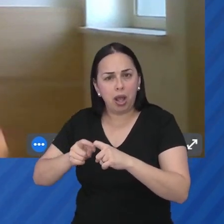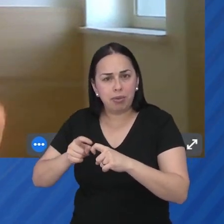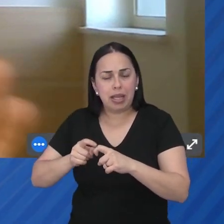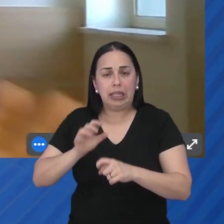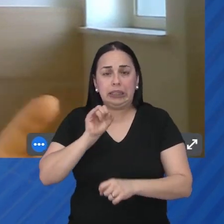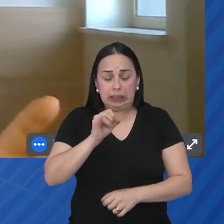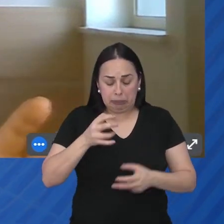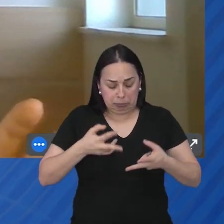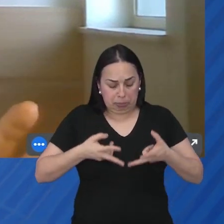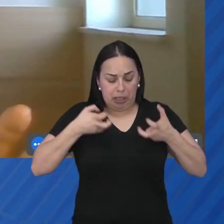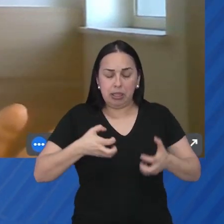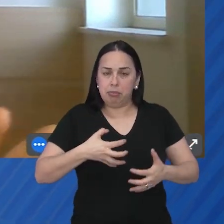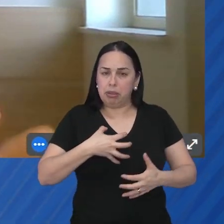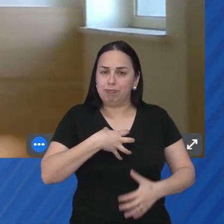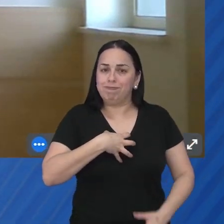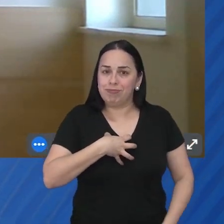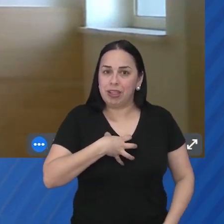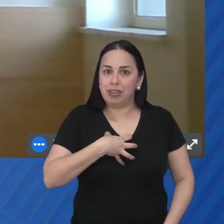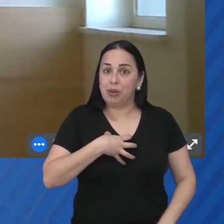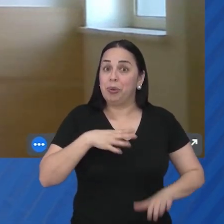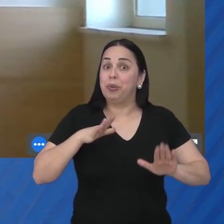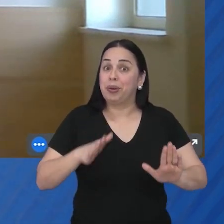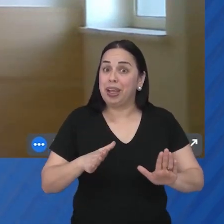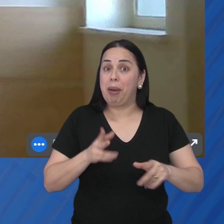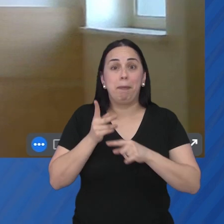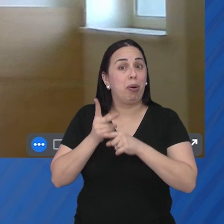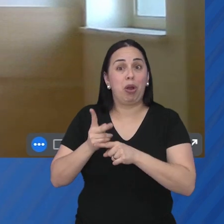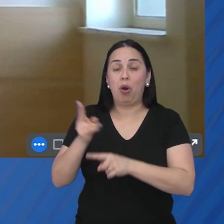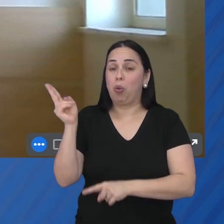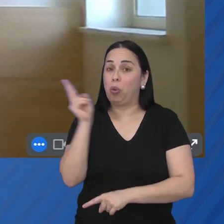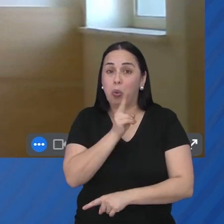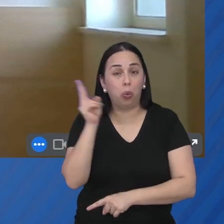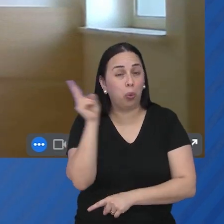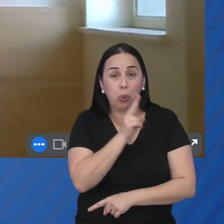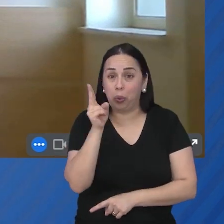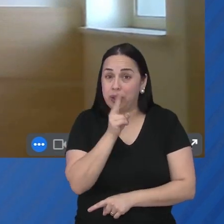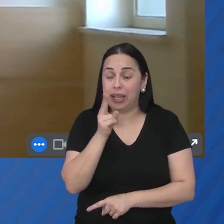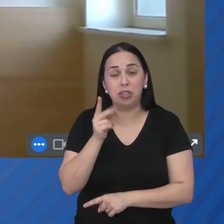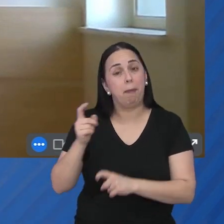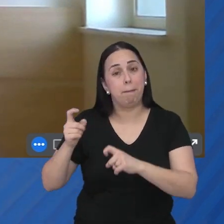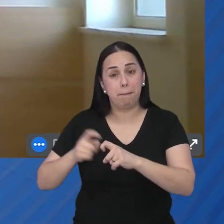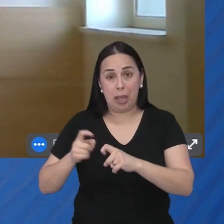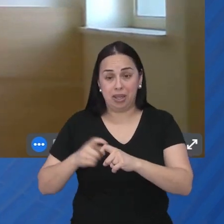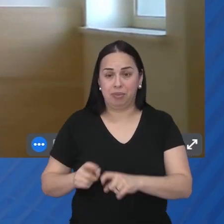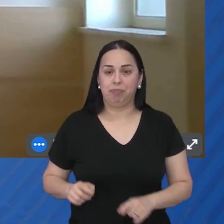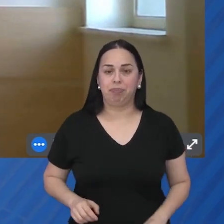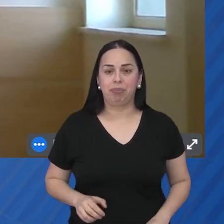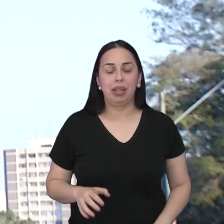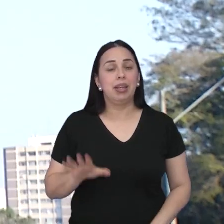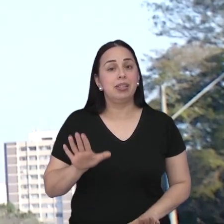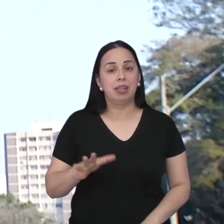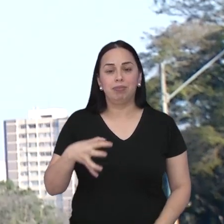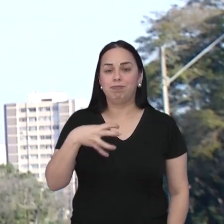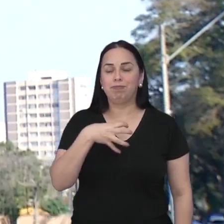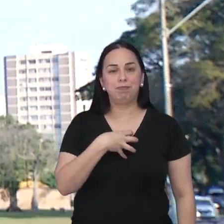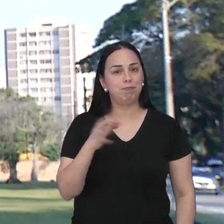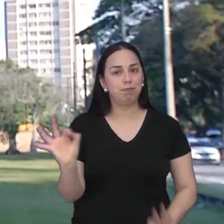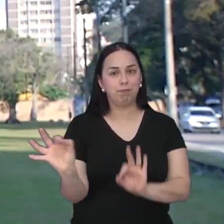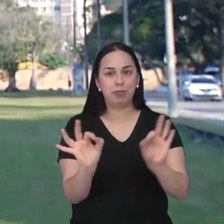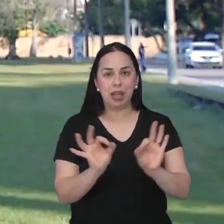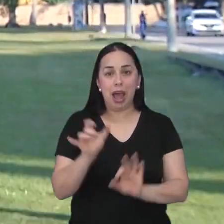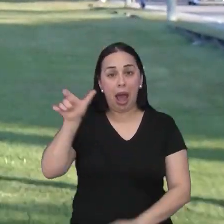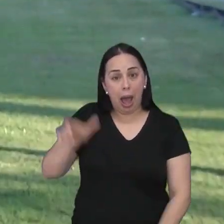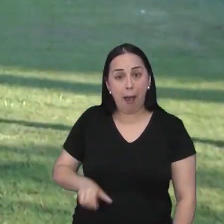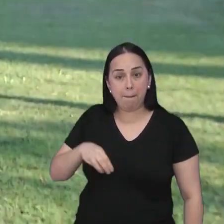grávida, se aparecer qualquer um desses sintomas, qual que é a regra? Procurar um hospital imediatamente. Sem qualquer